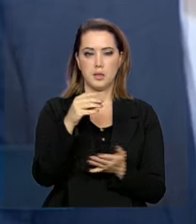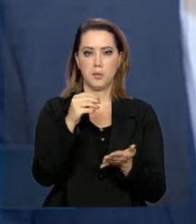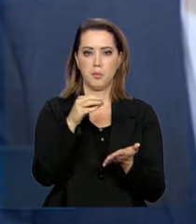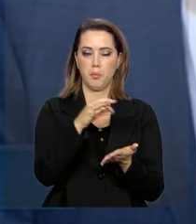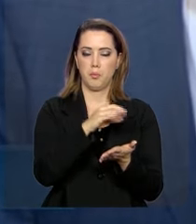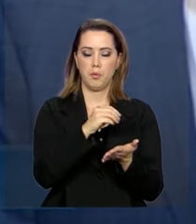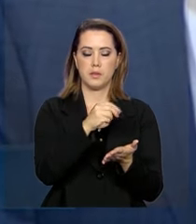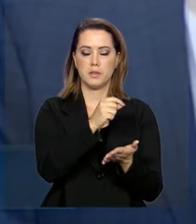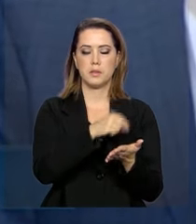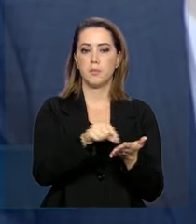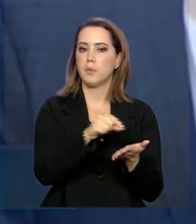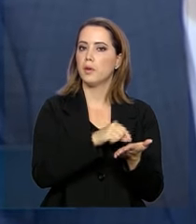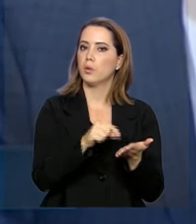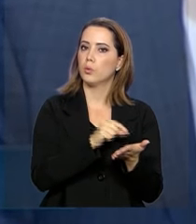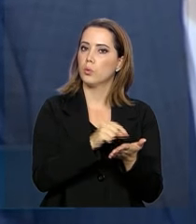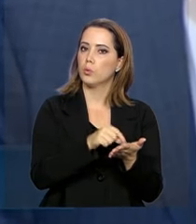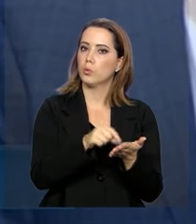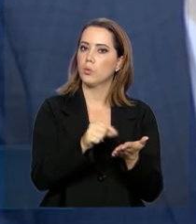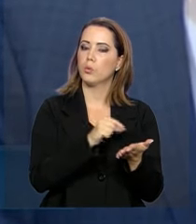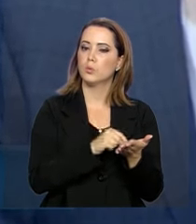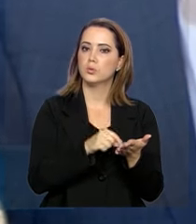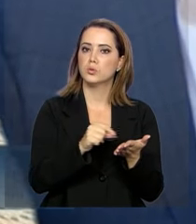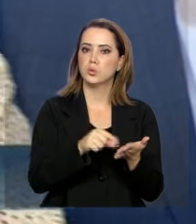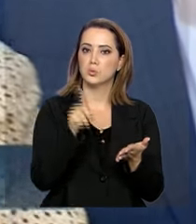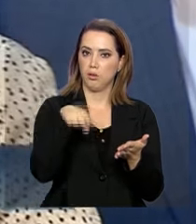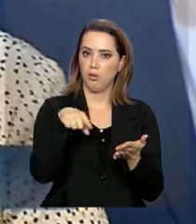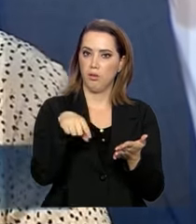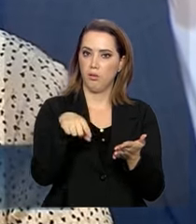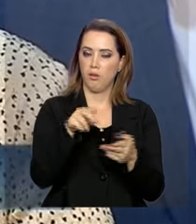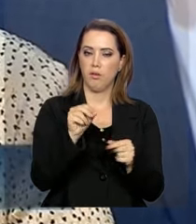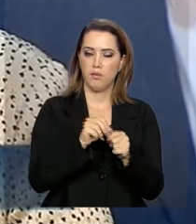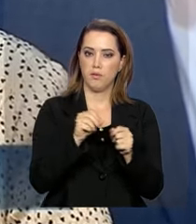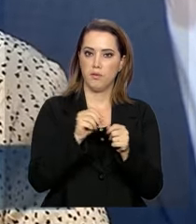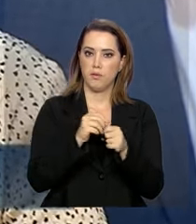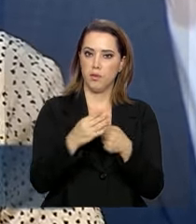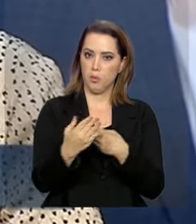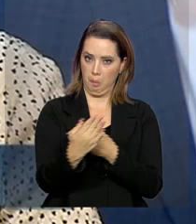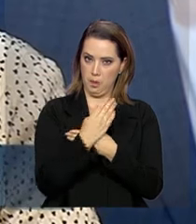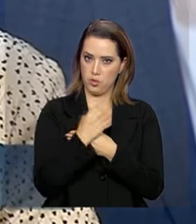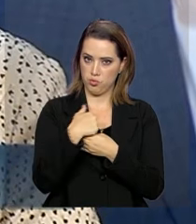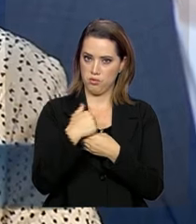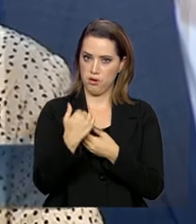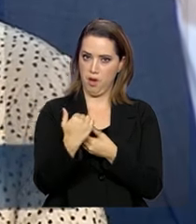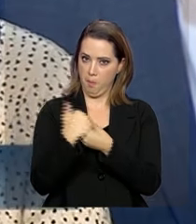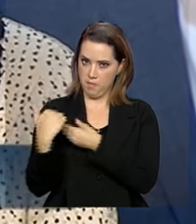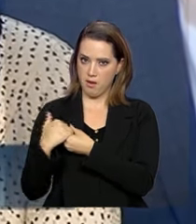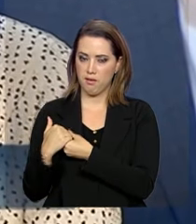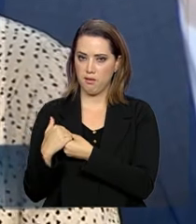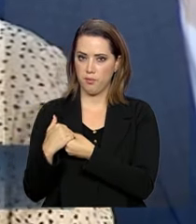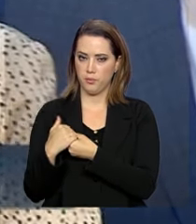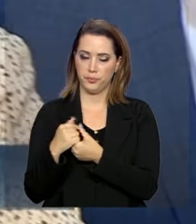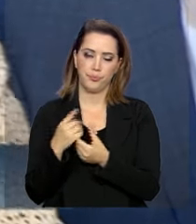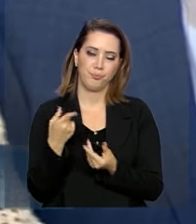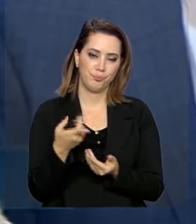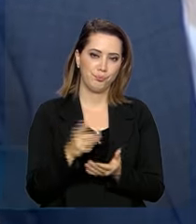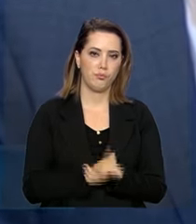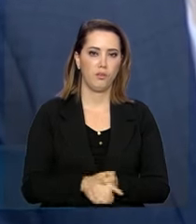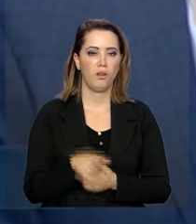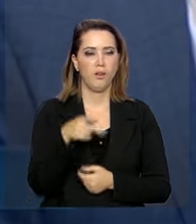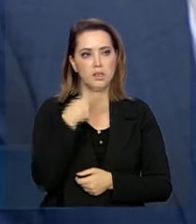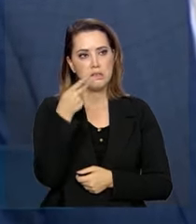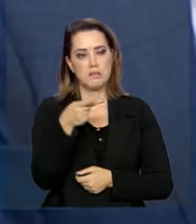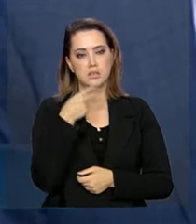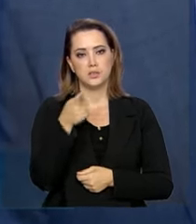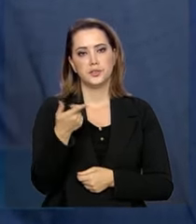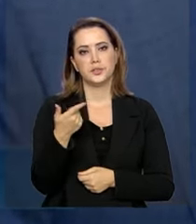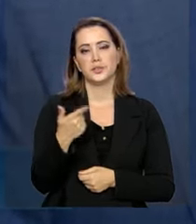sido feita para beneficiar de alguma forma minha campanha presidencial. Essa afirmação não